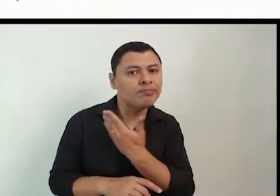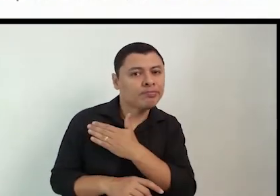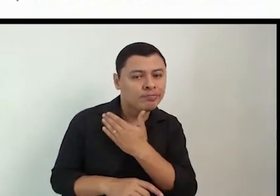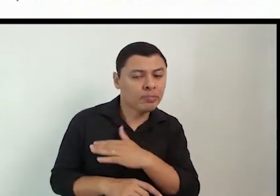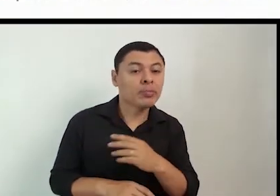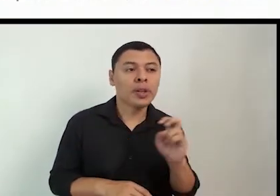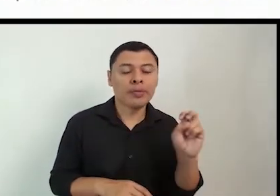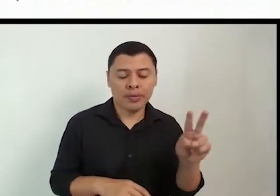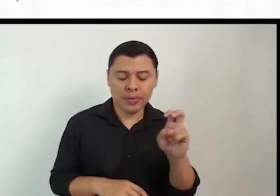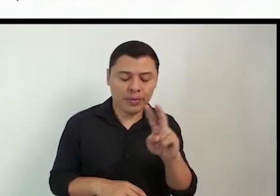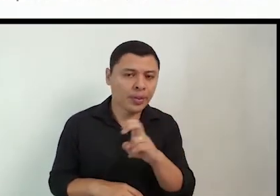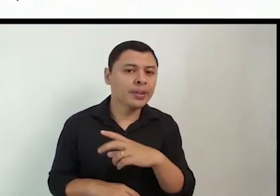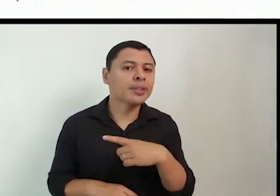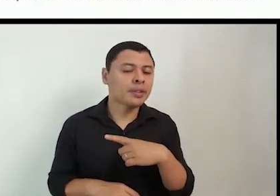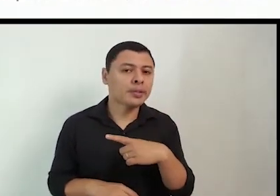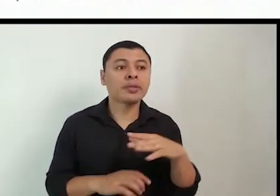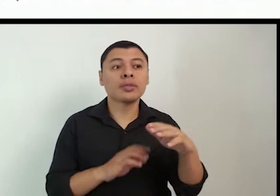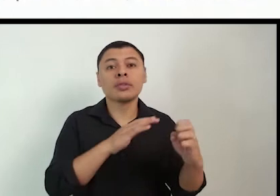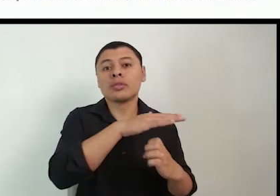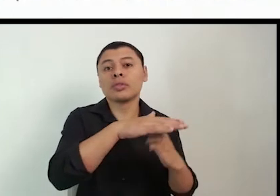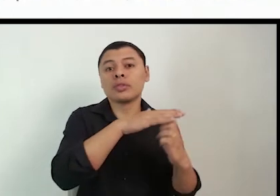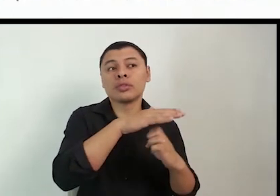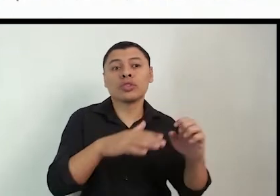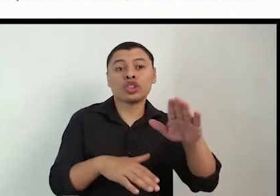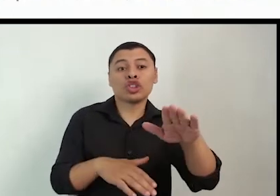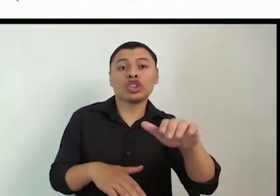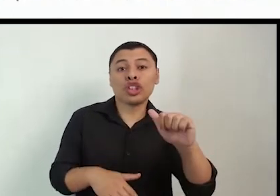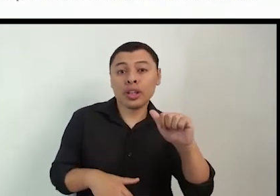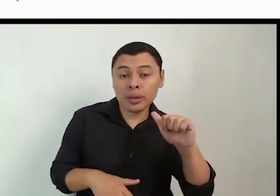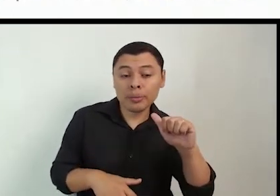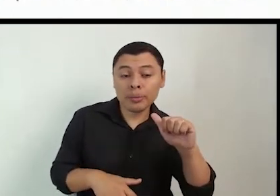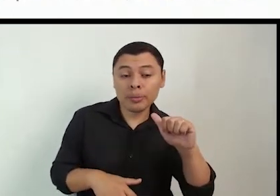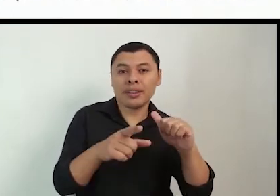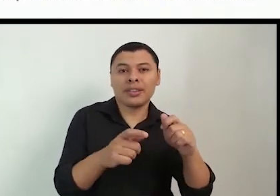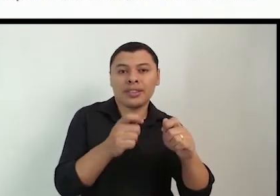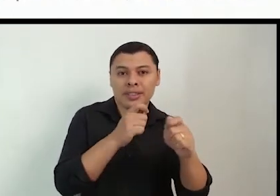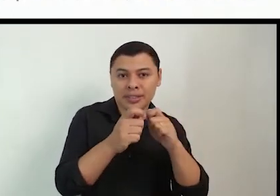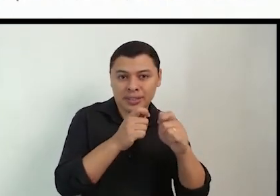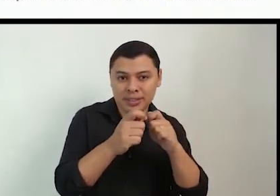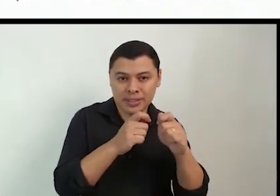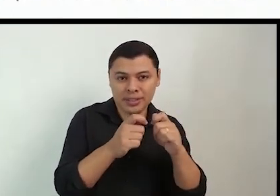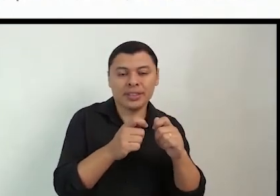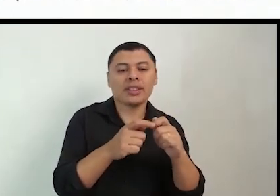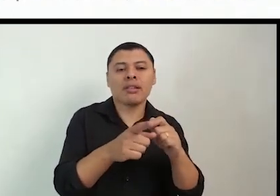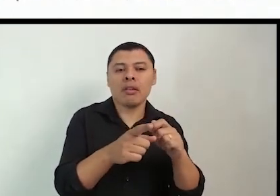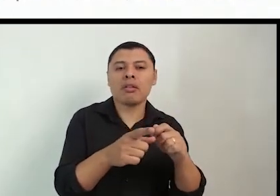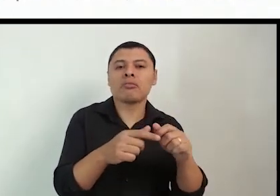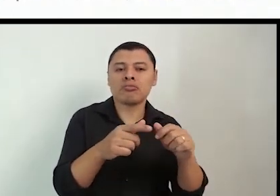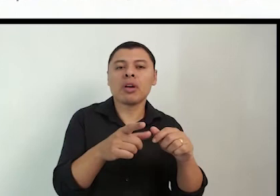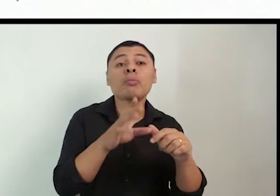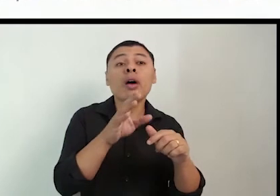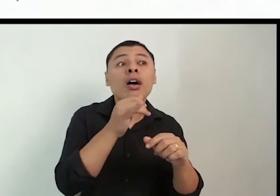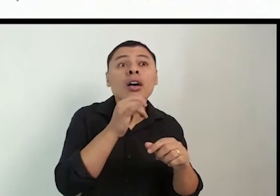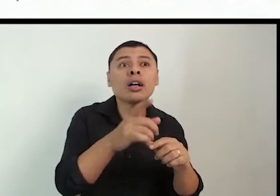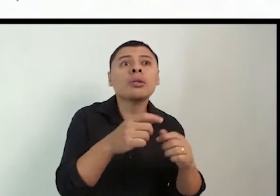é que muitas empresas contratam, mas daí se esquecem do tipo de adaptação que você quer, do